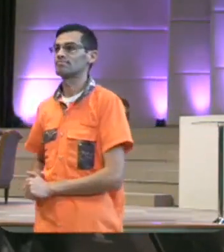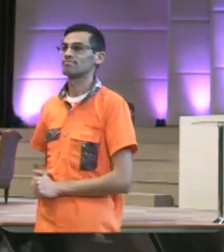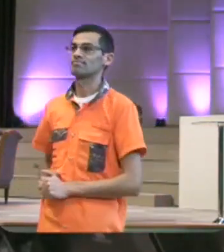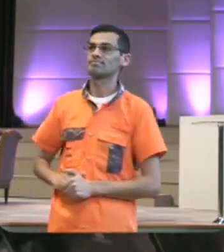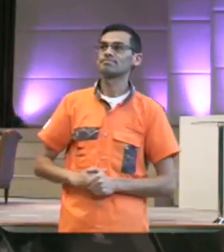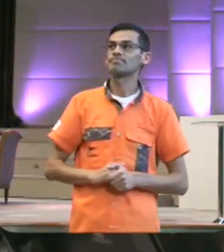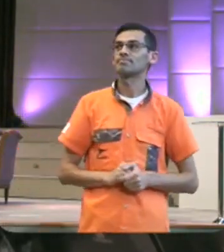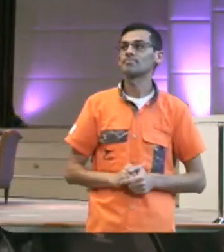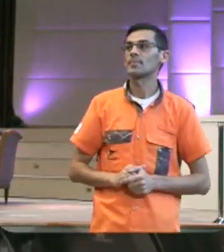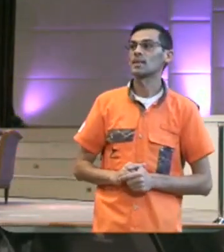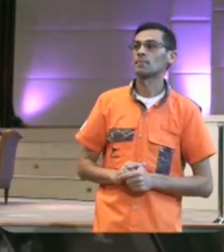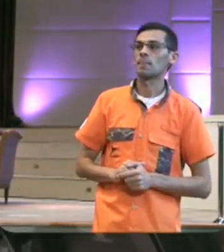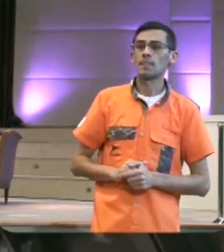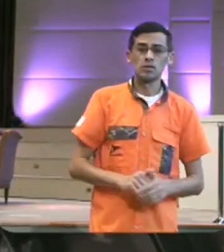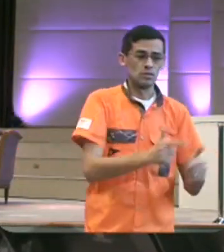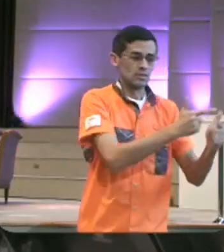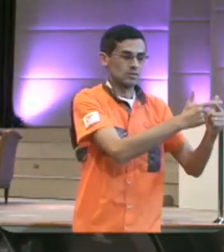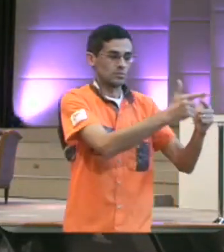temporal,